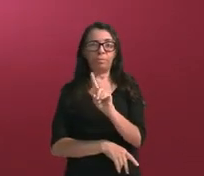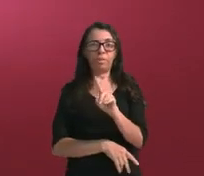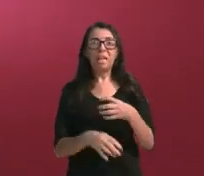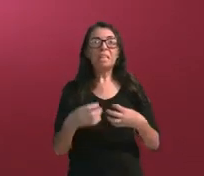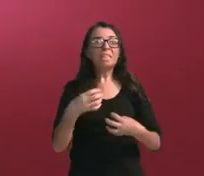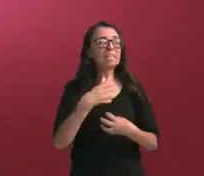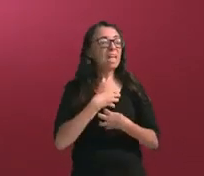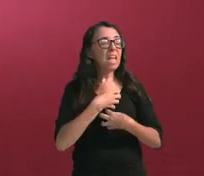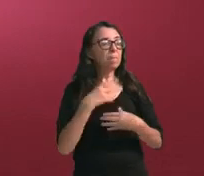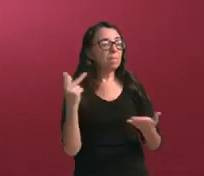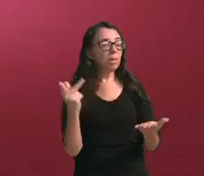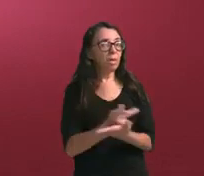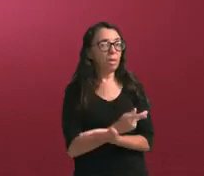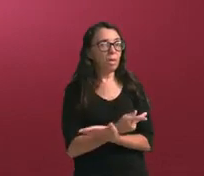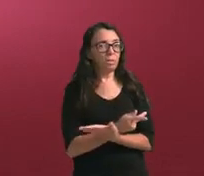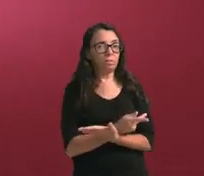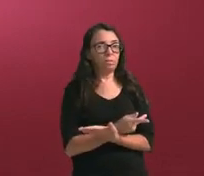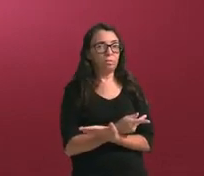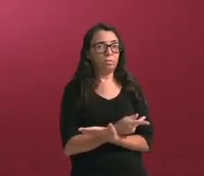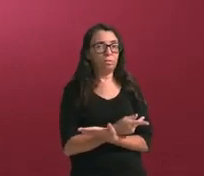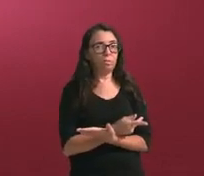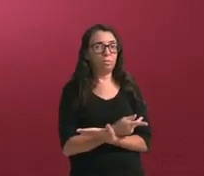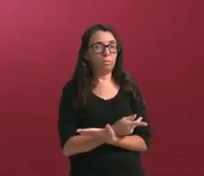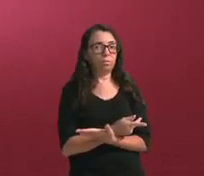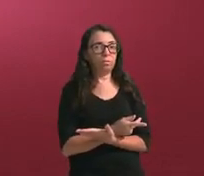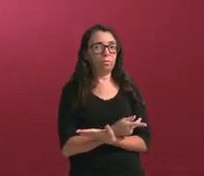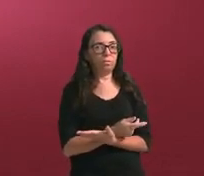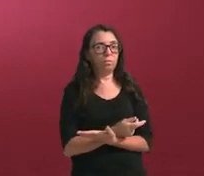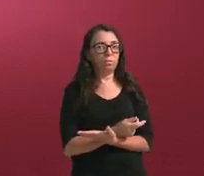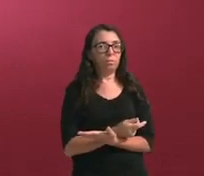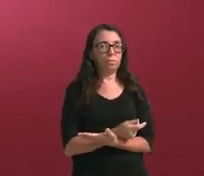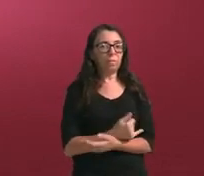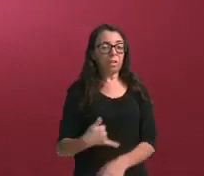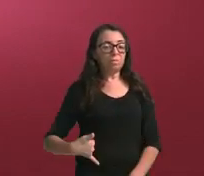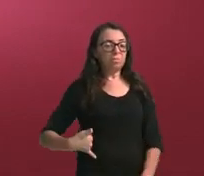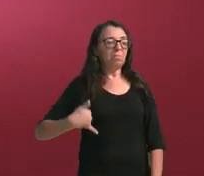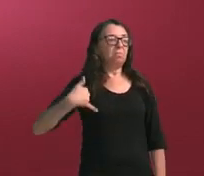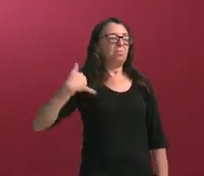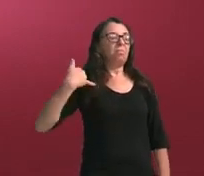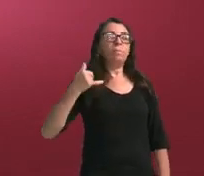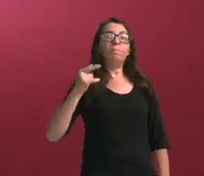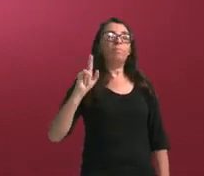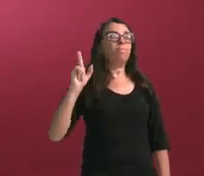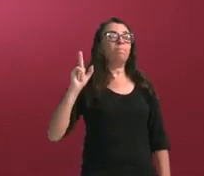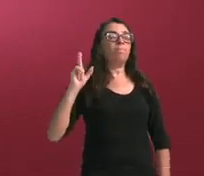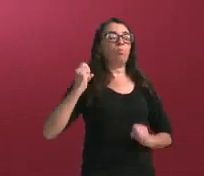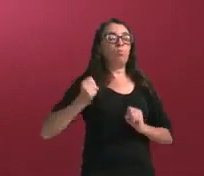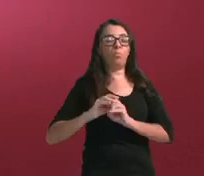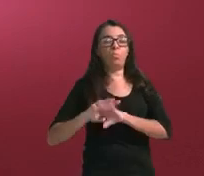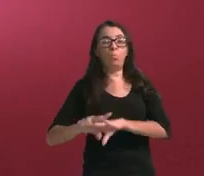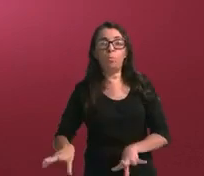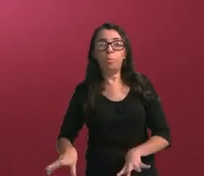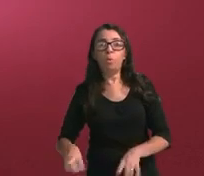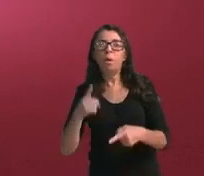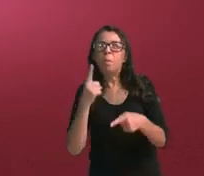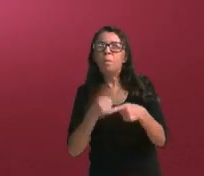resultar, e não em orgulho, e começar a se engrandecer o nosso eu. Mas quem tem que ser engrandecido é aquele que